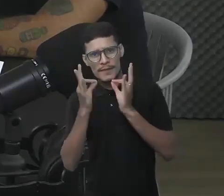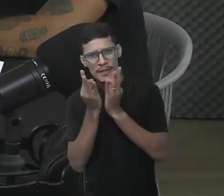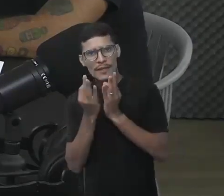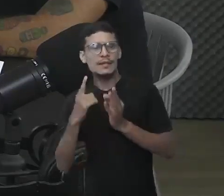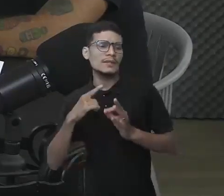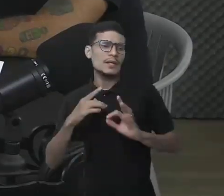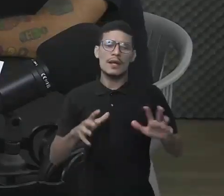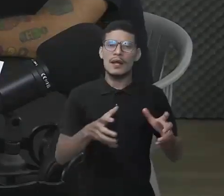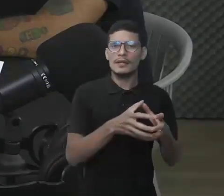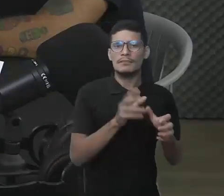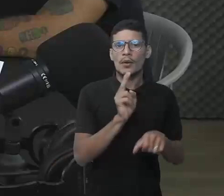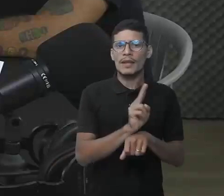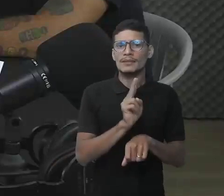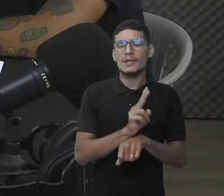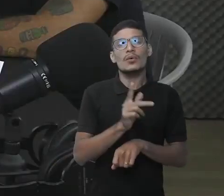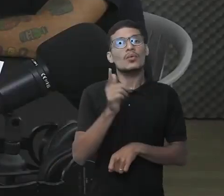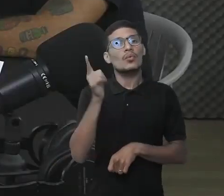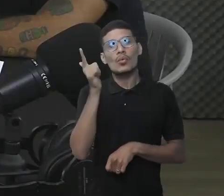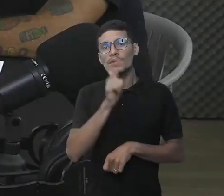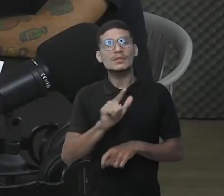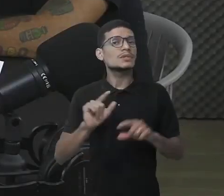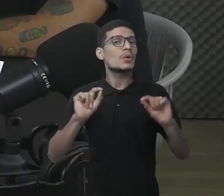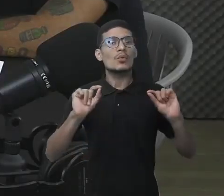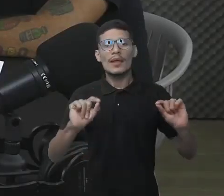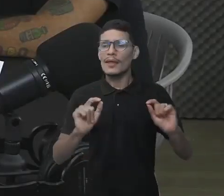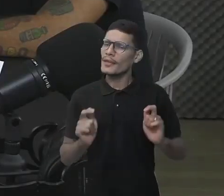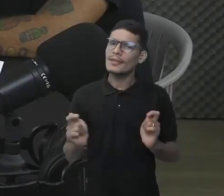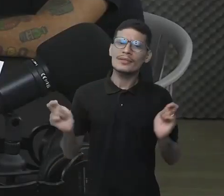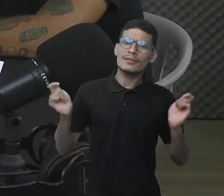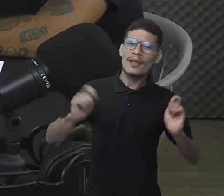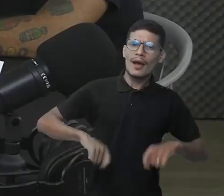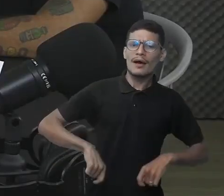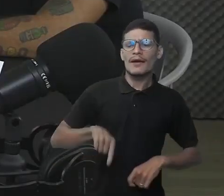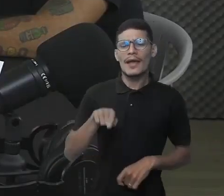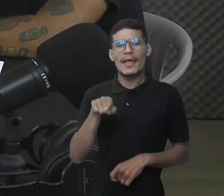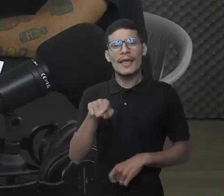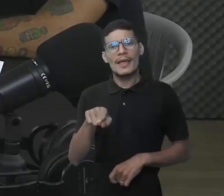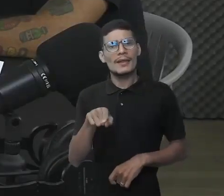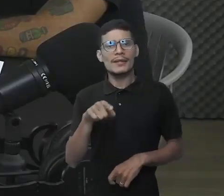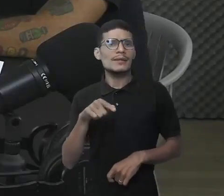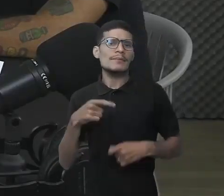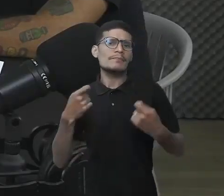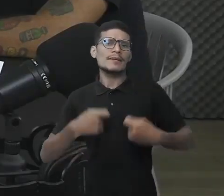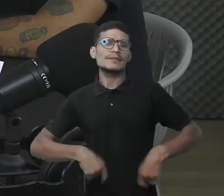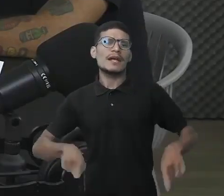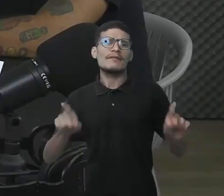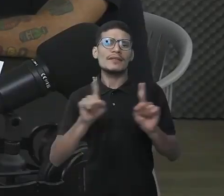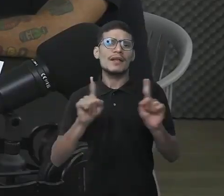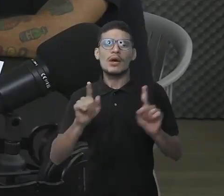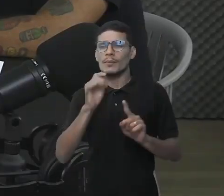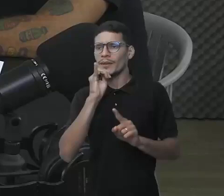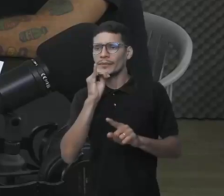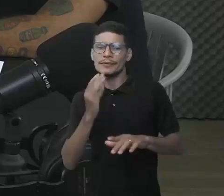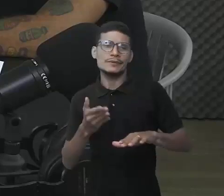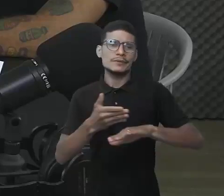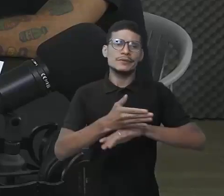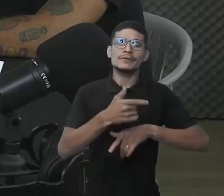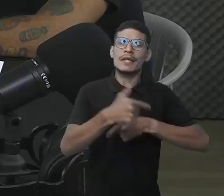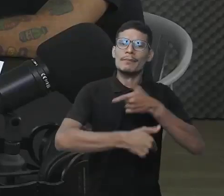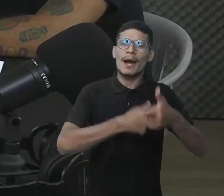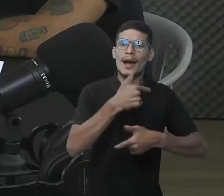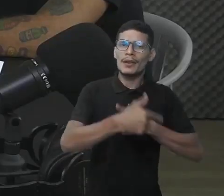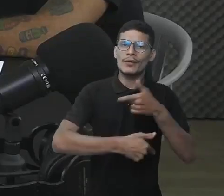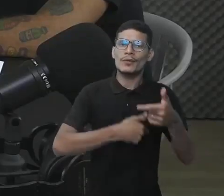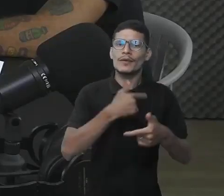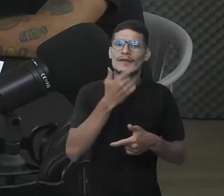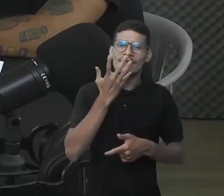rede de proteção que possibilitava que ele não precisasse, por exemplo, se envolver no trabalho